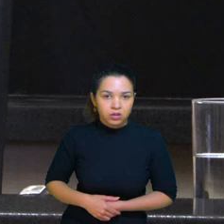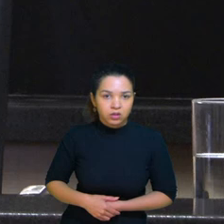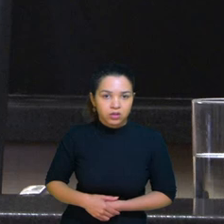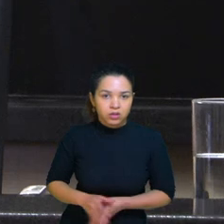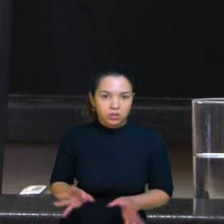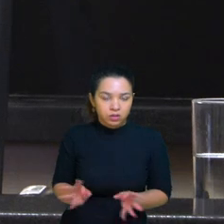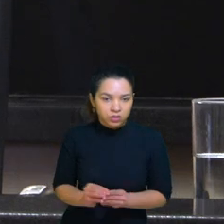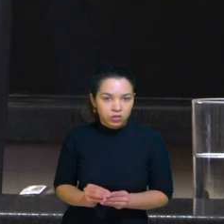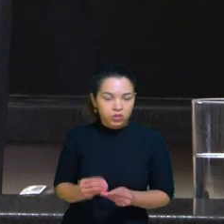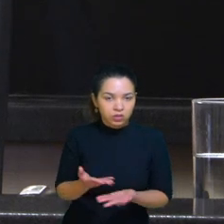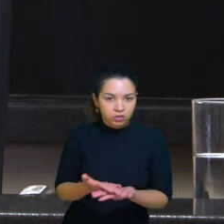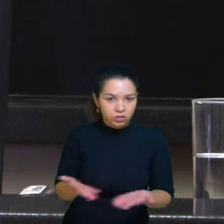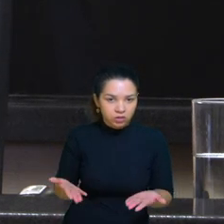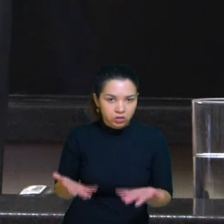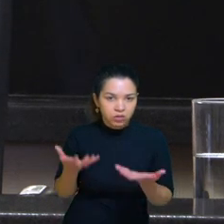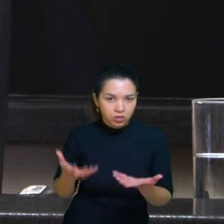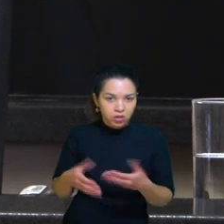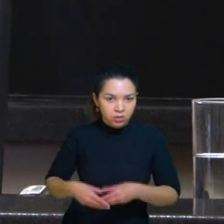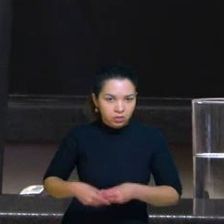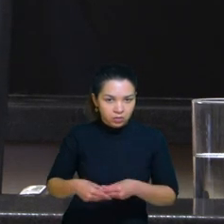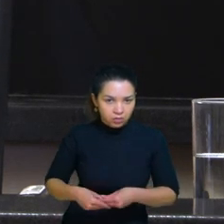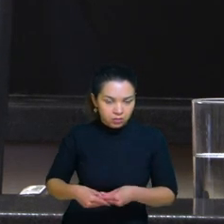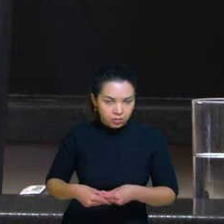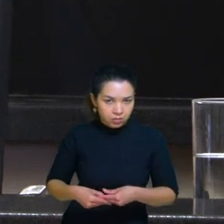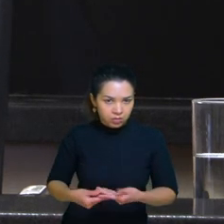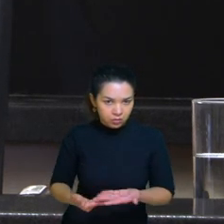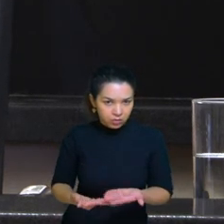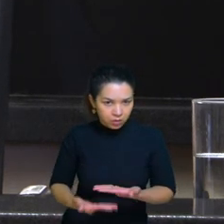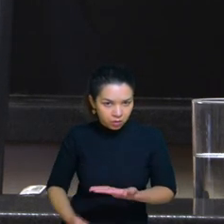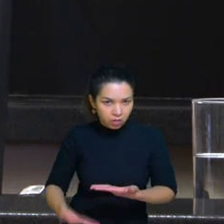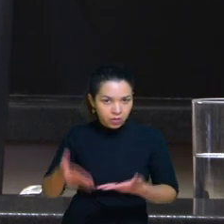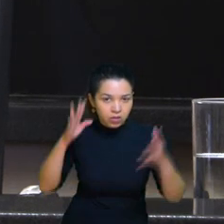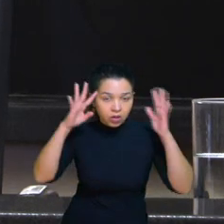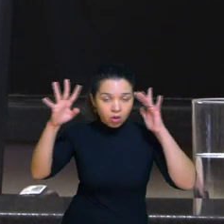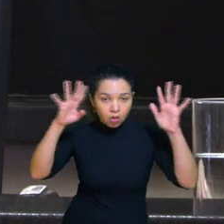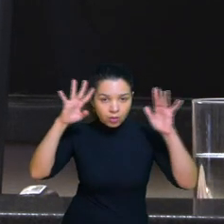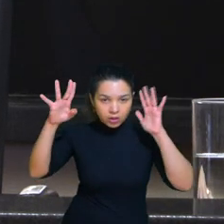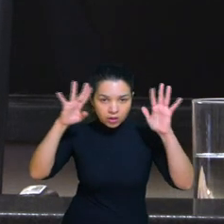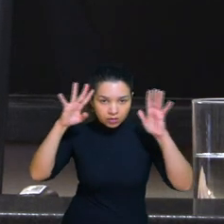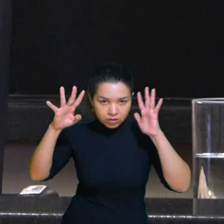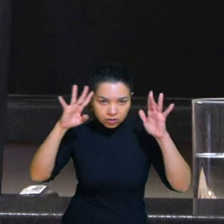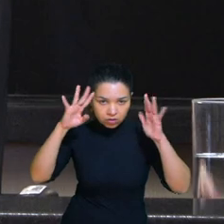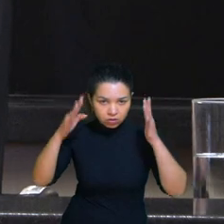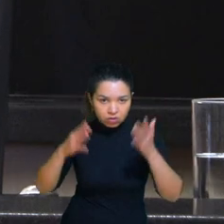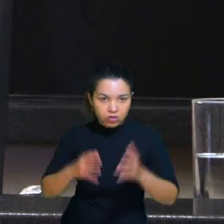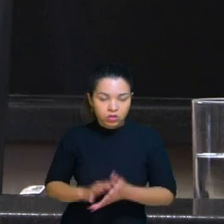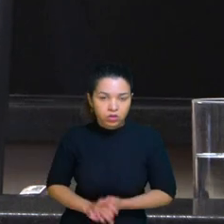vocês eu quero num primeiro momento refletir sobre eh